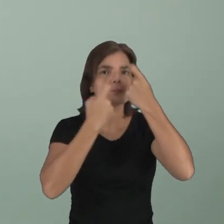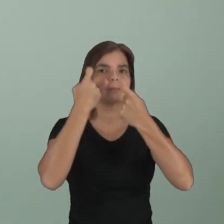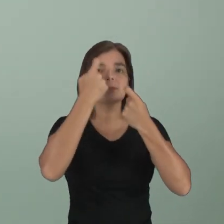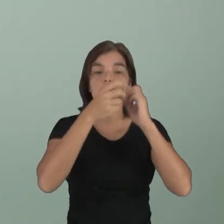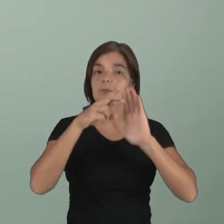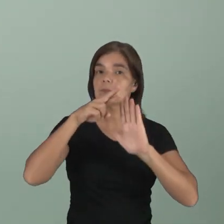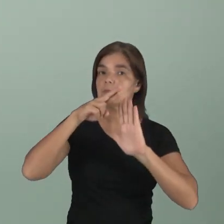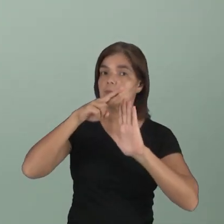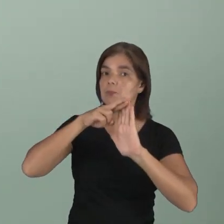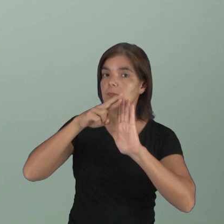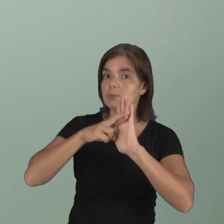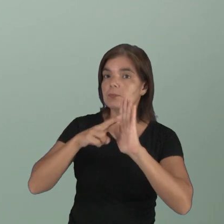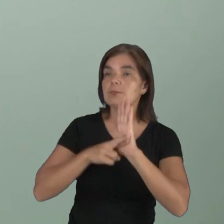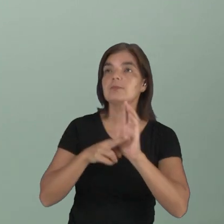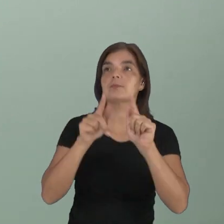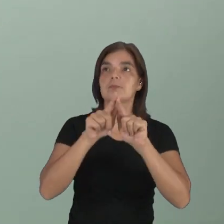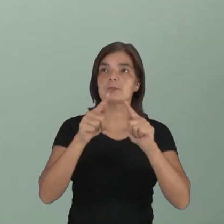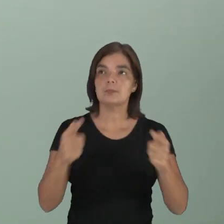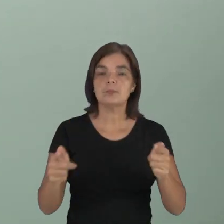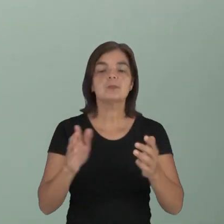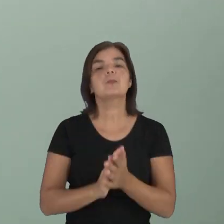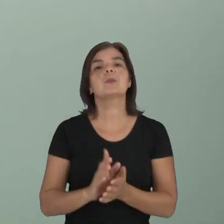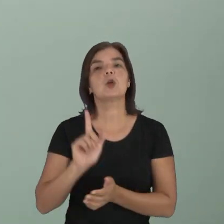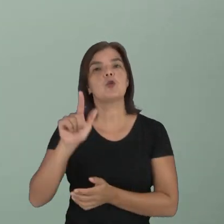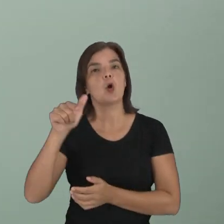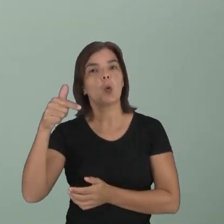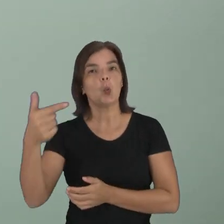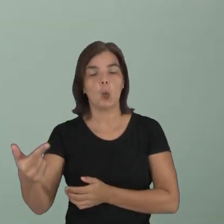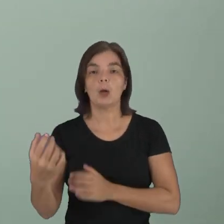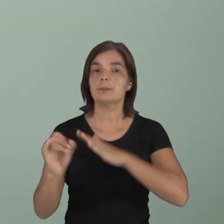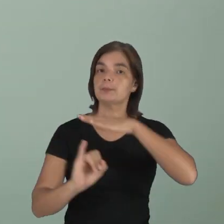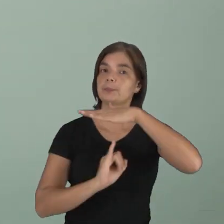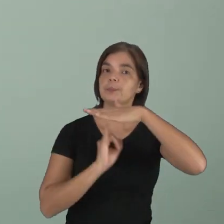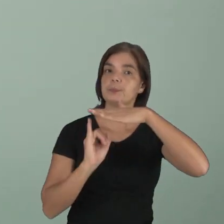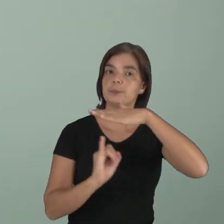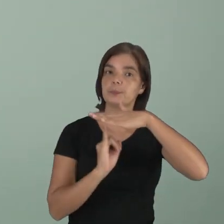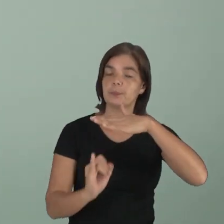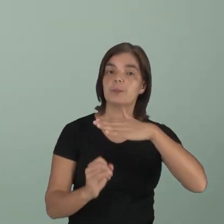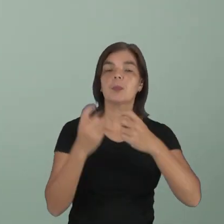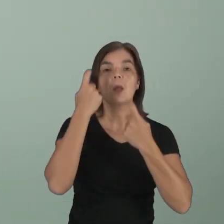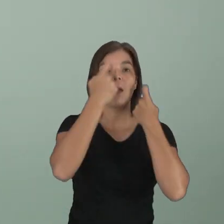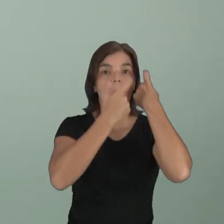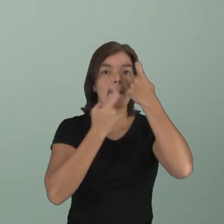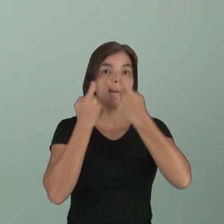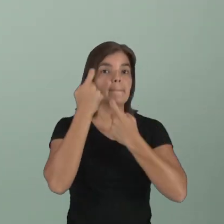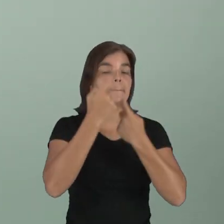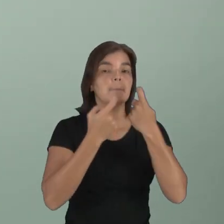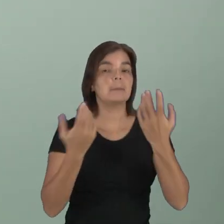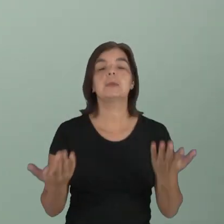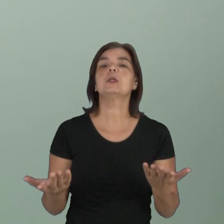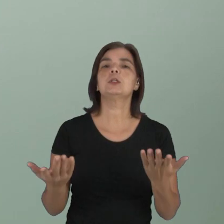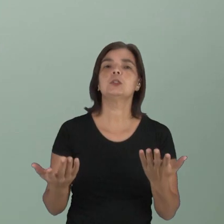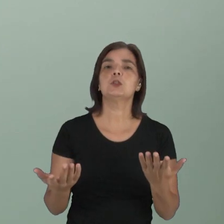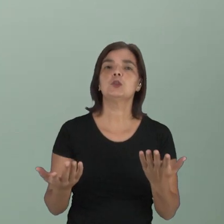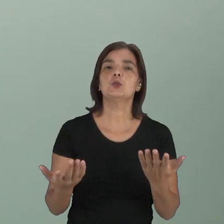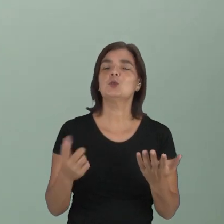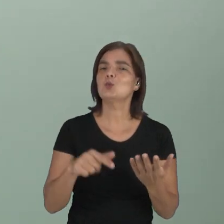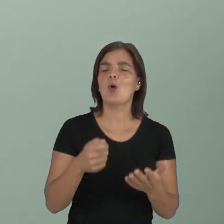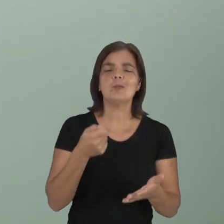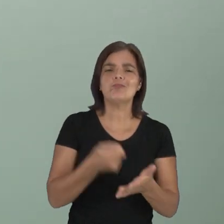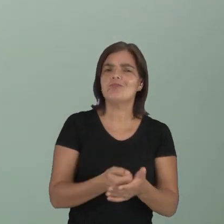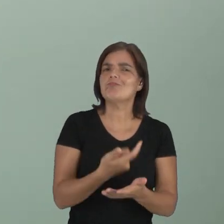com as regras gramaticais. Já em um contexto informal, essa preocupação